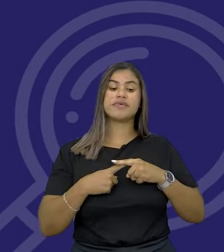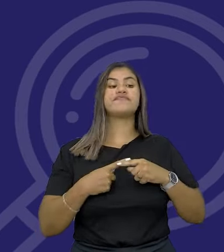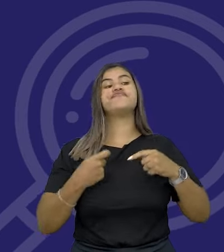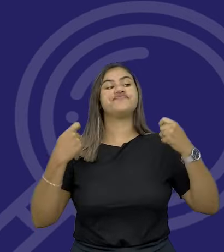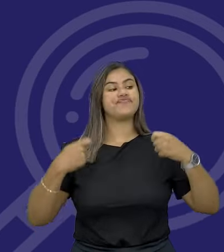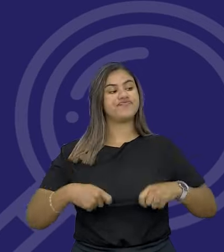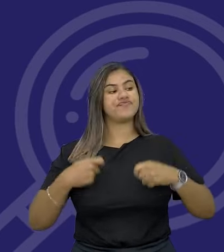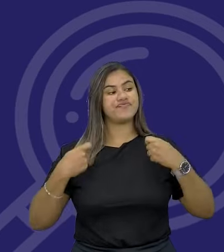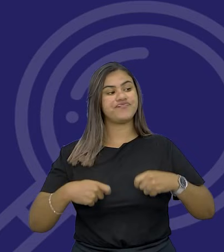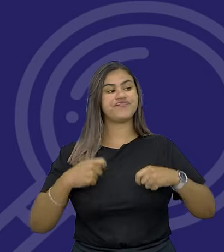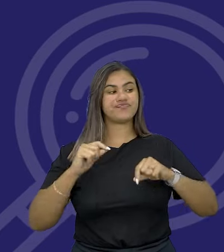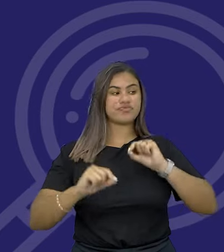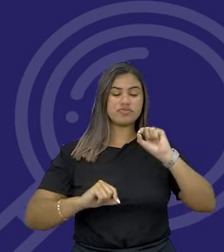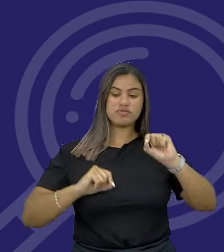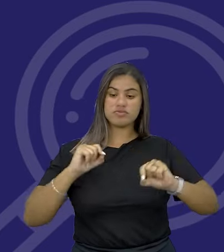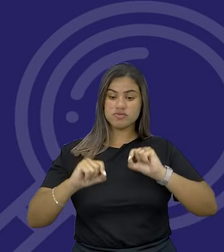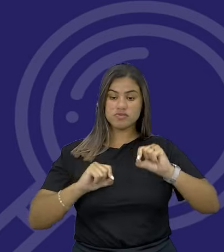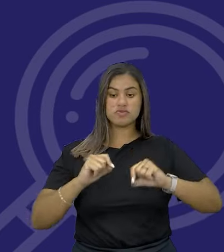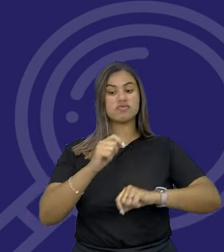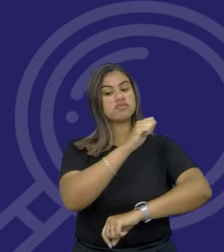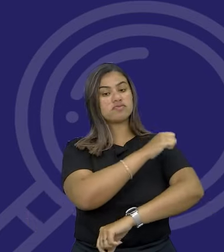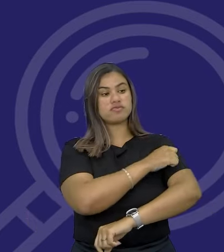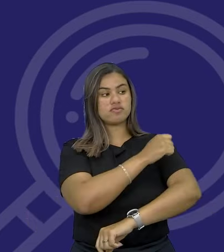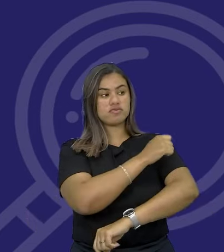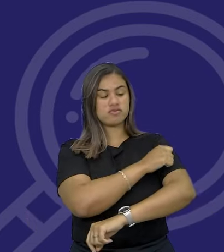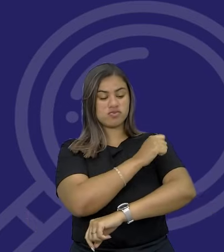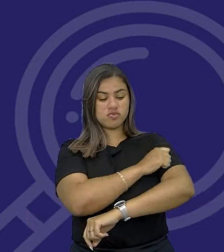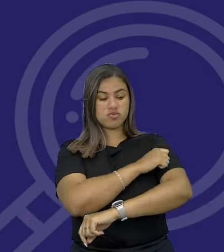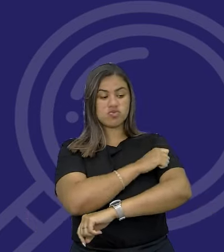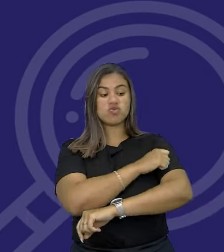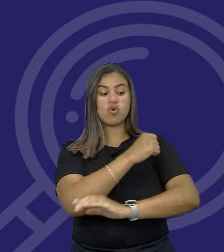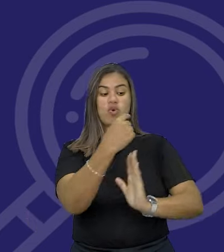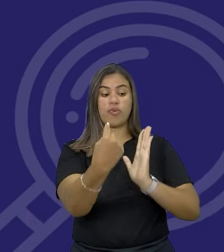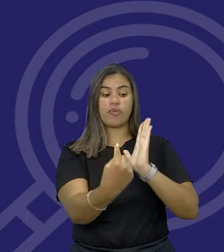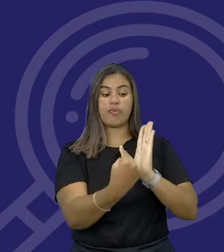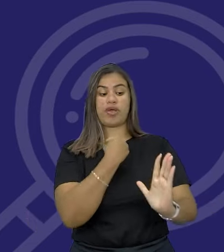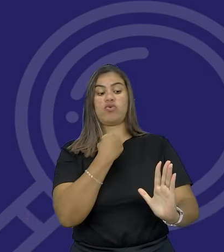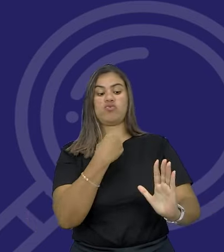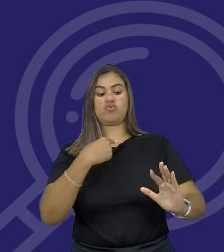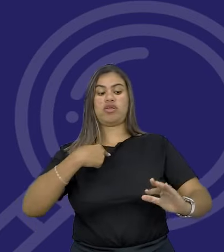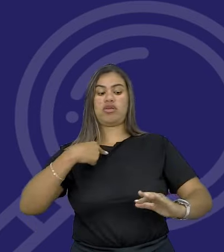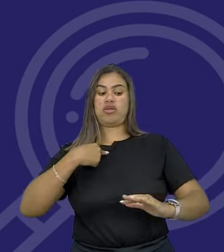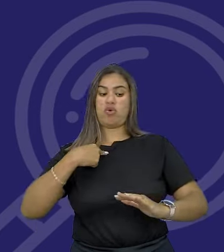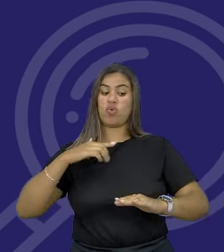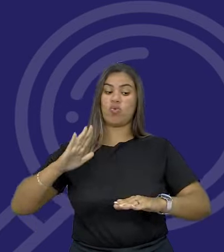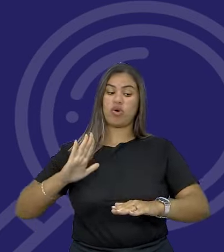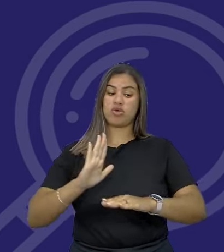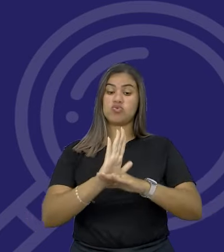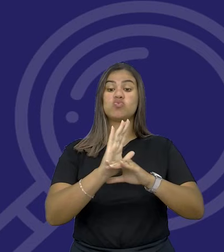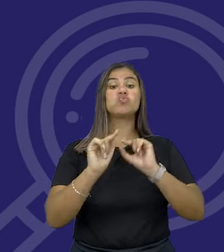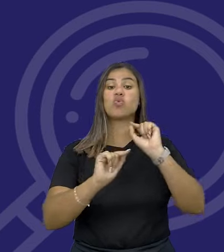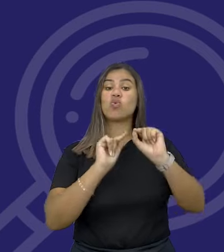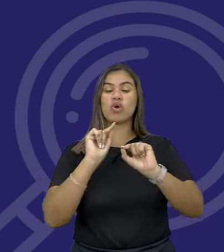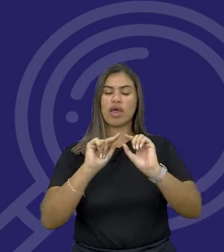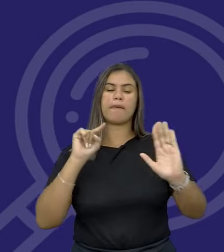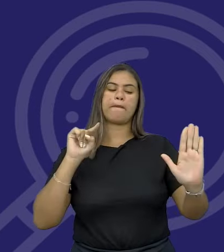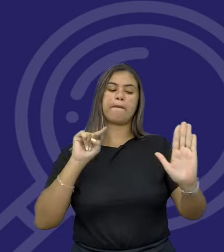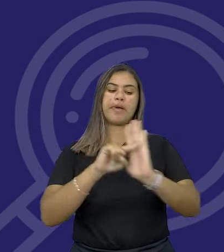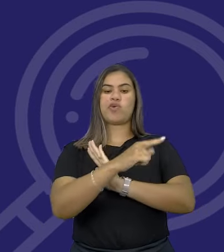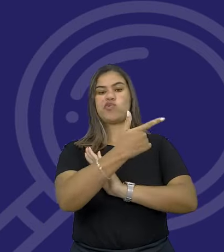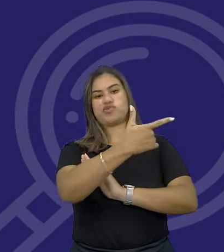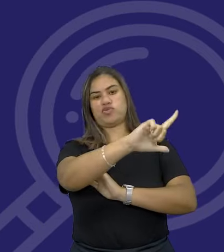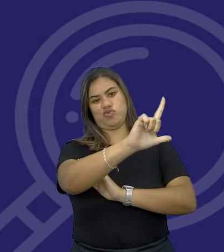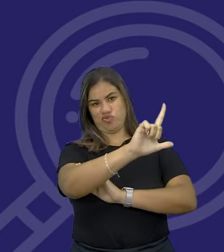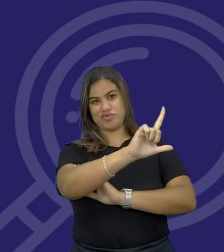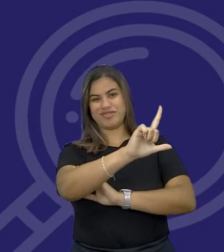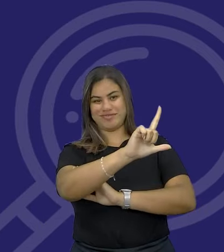dar, quando o aluno dá uma pergunta para você, você tem que retribuir com outra pergunta, direcionando